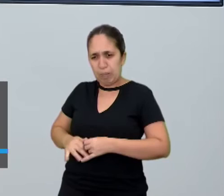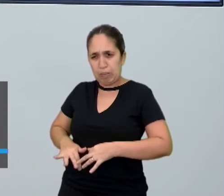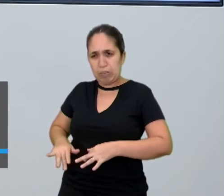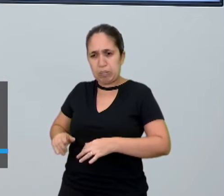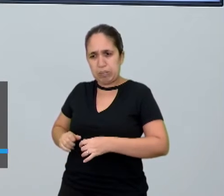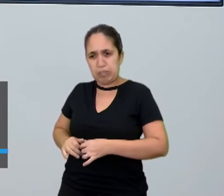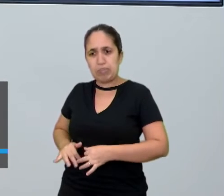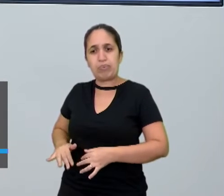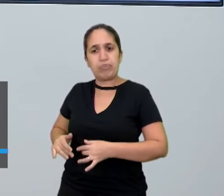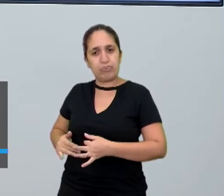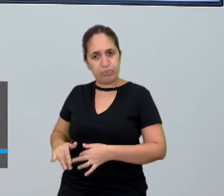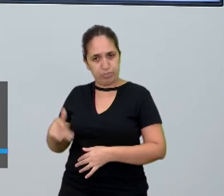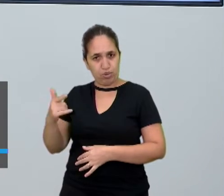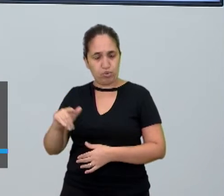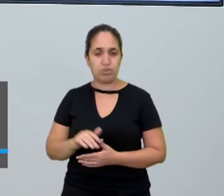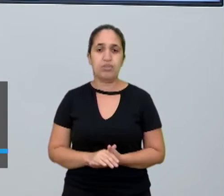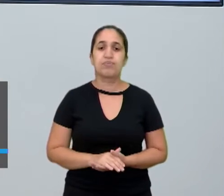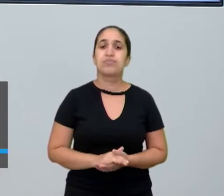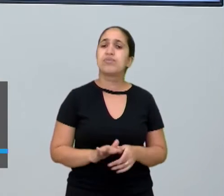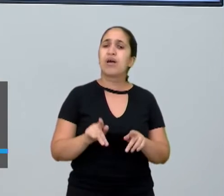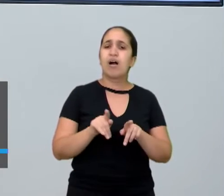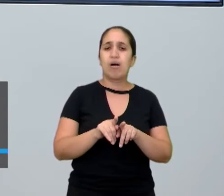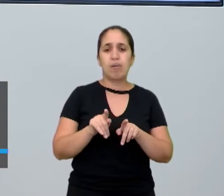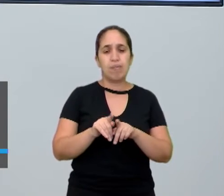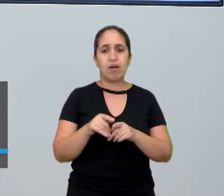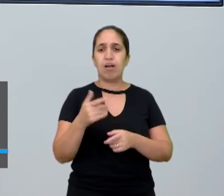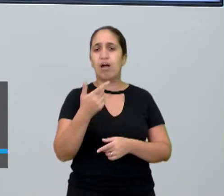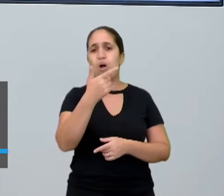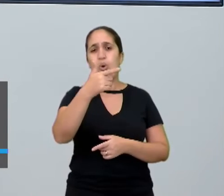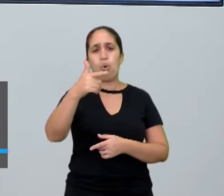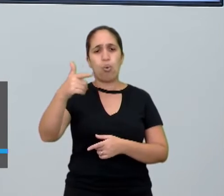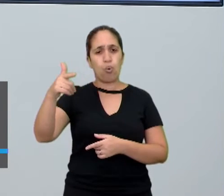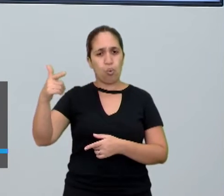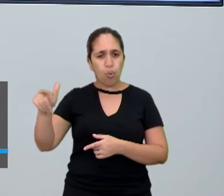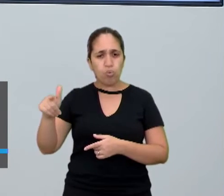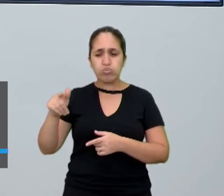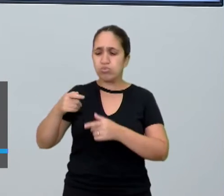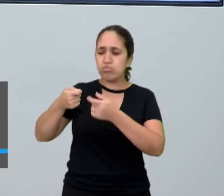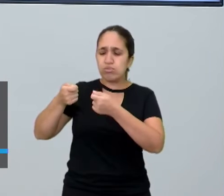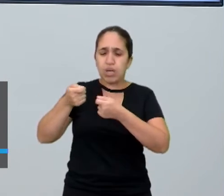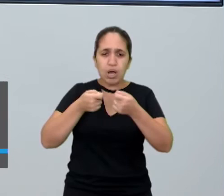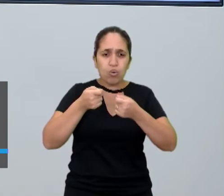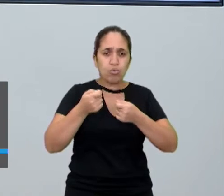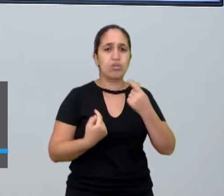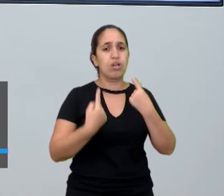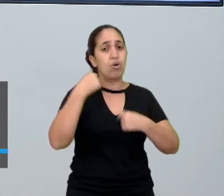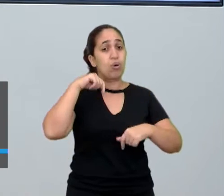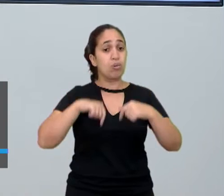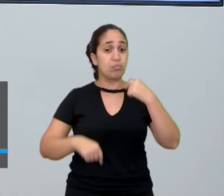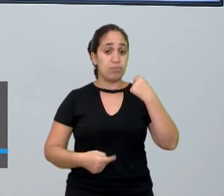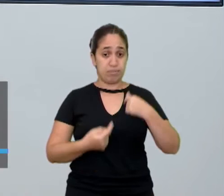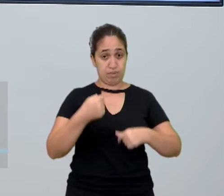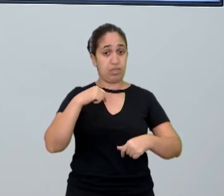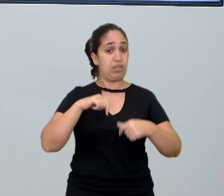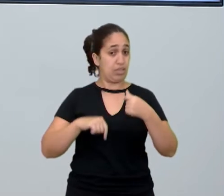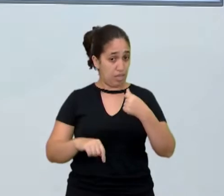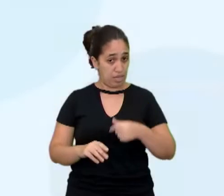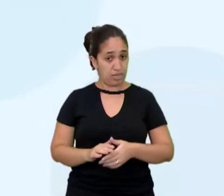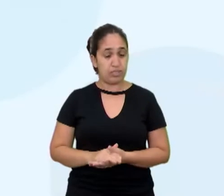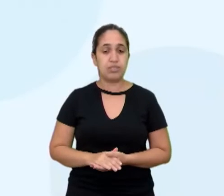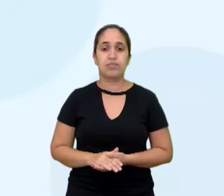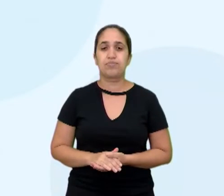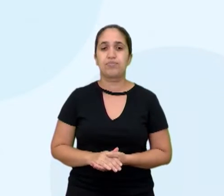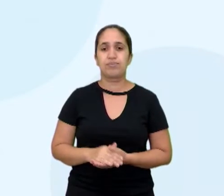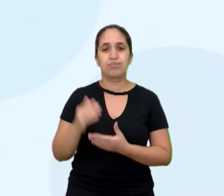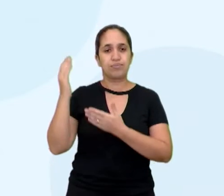E aí, gente, eu ainda tenho outros reguladores hormonais para falar aí para vocês.